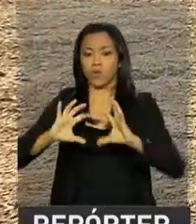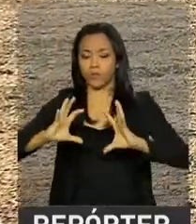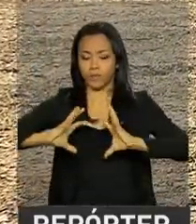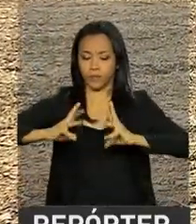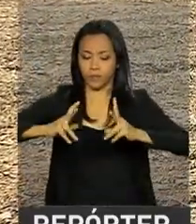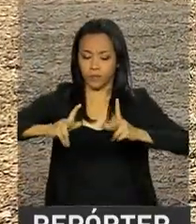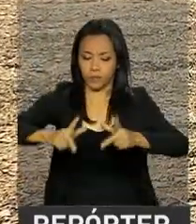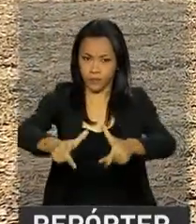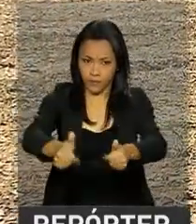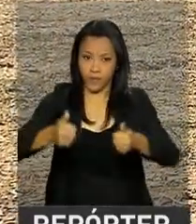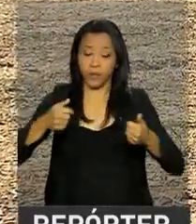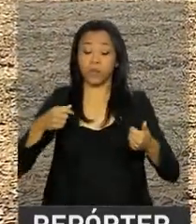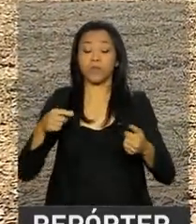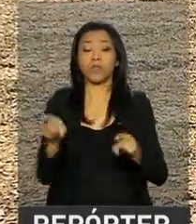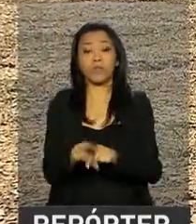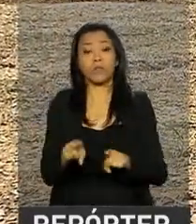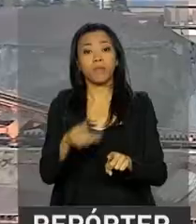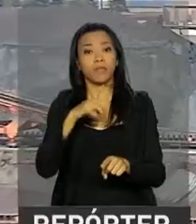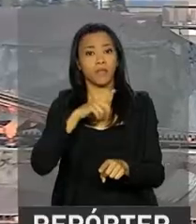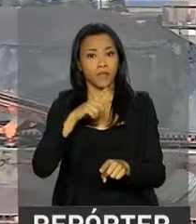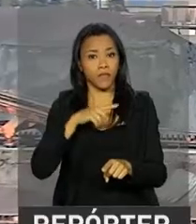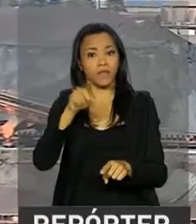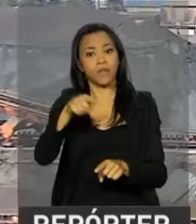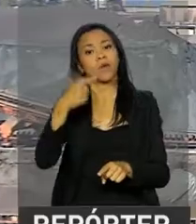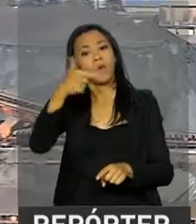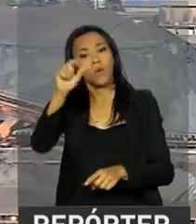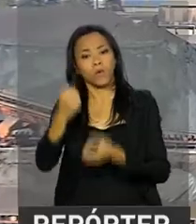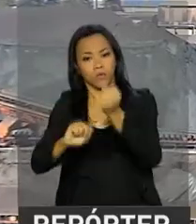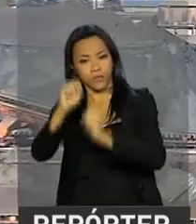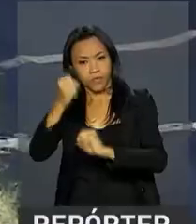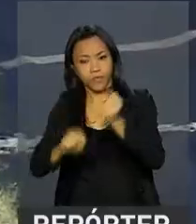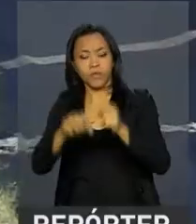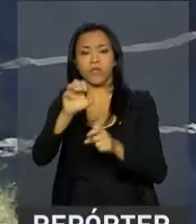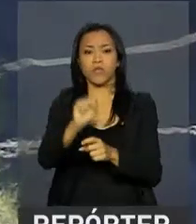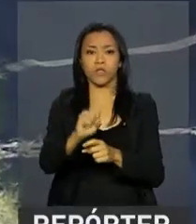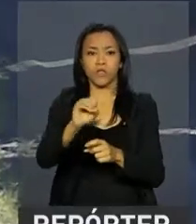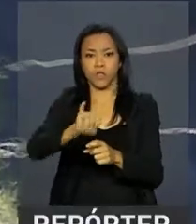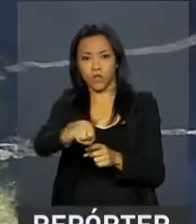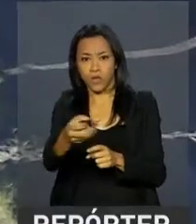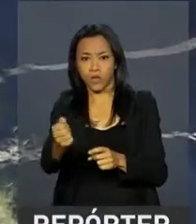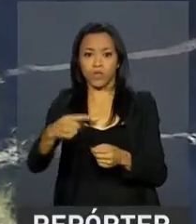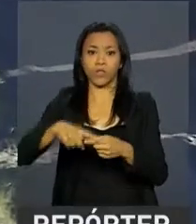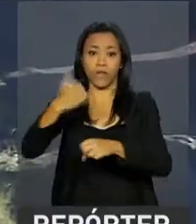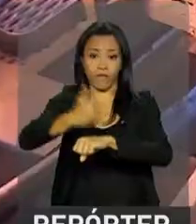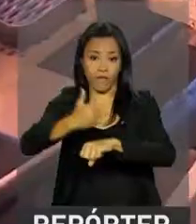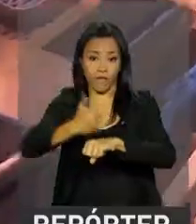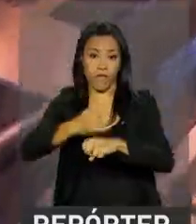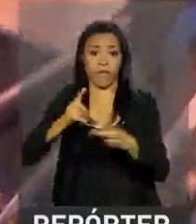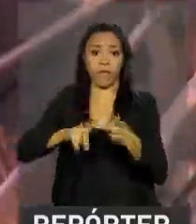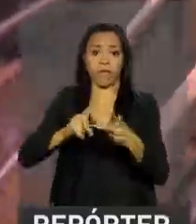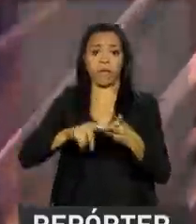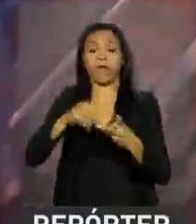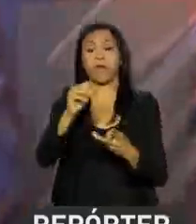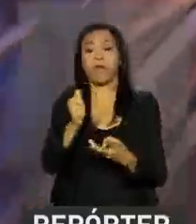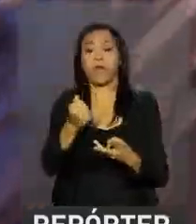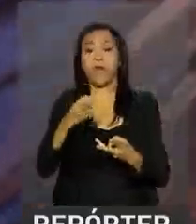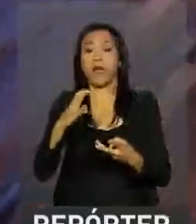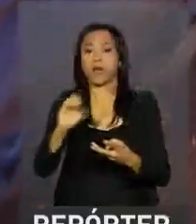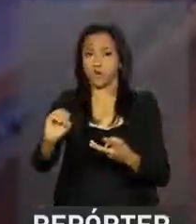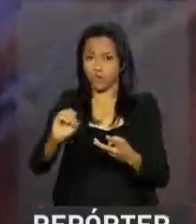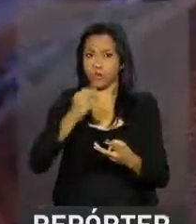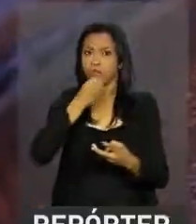balança ainda contou com o desempenho dos semimanufaturados óleo de soja bruto ferro e aço puxaram o resultado da balança comercial